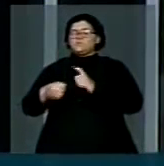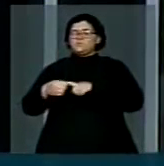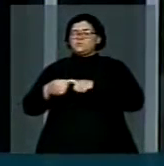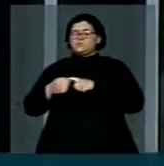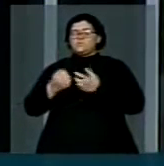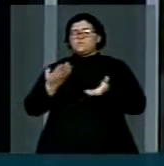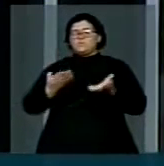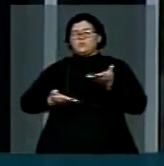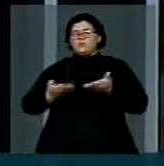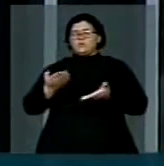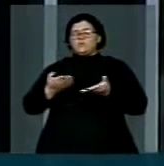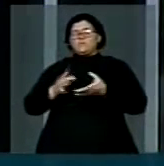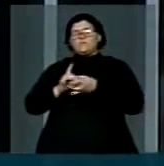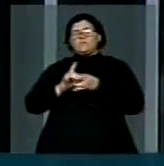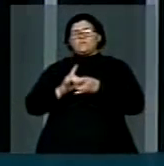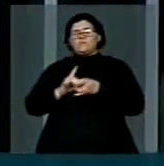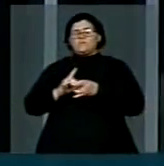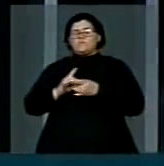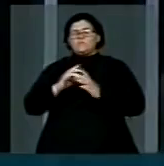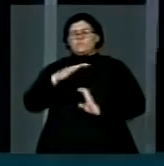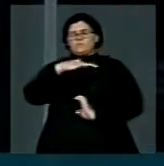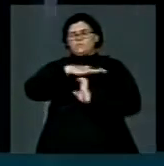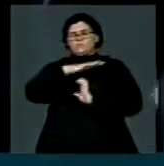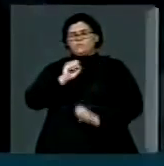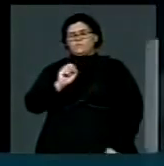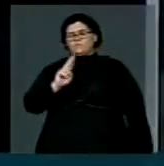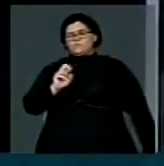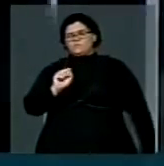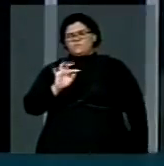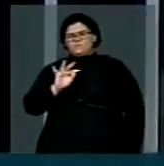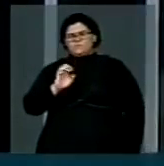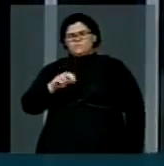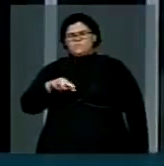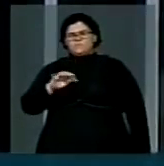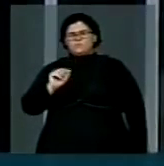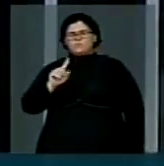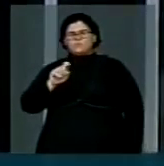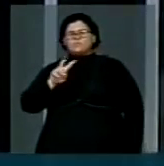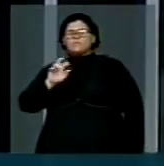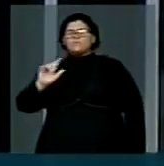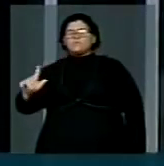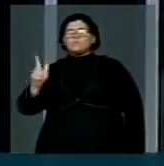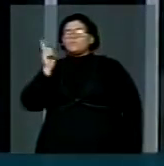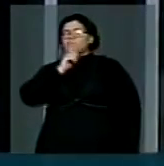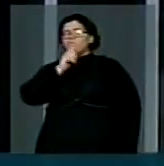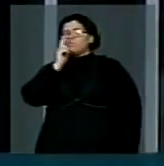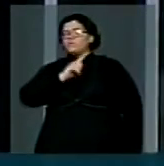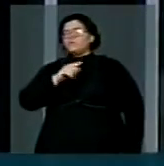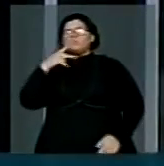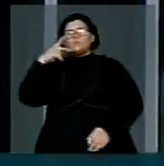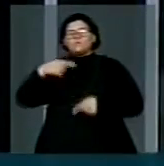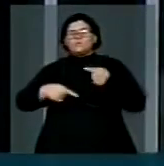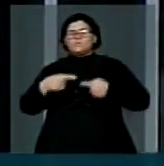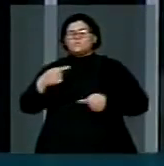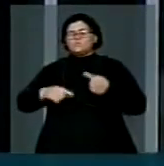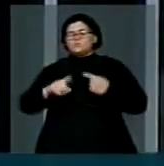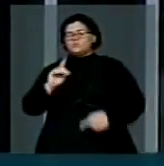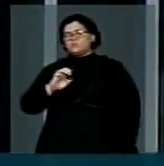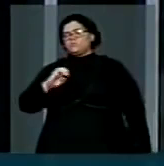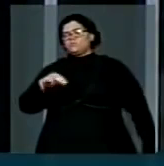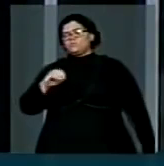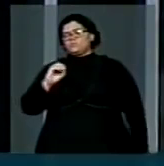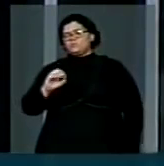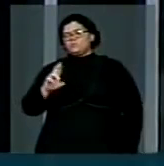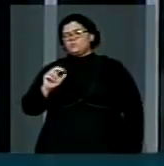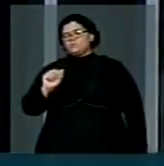de forças com empresas sustentáveis, visando adotar uma política democrática condizente com o desenvolvimento econômico e social